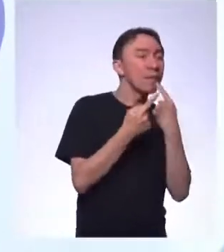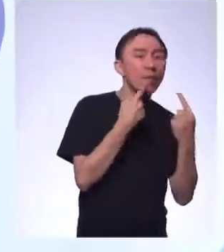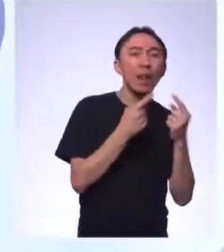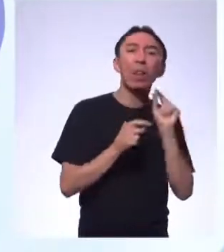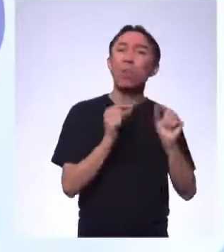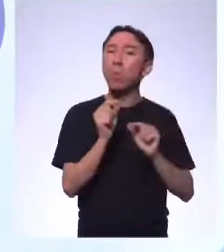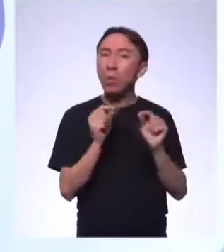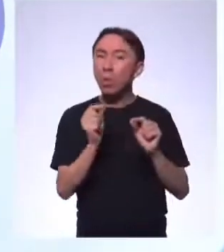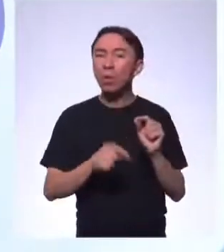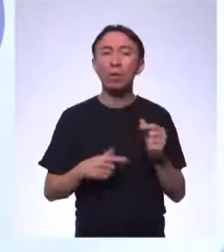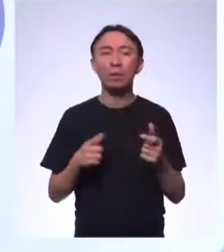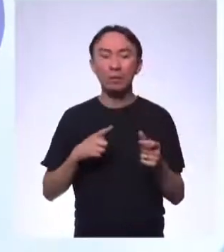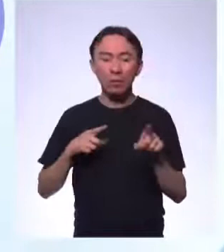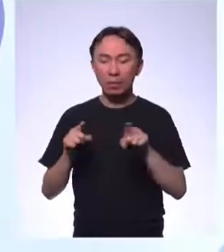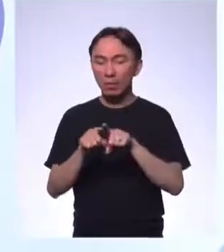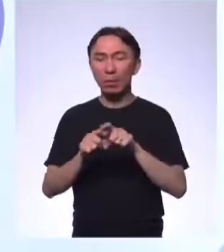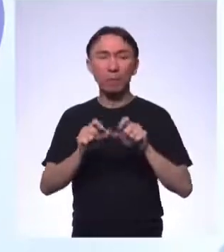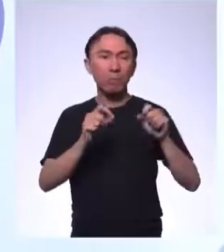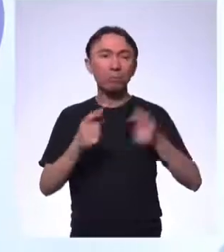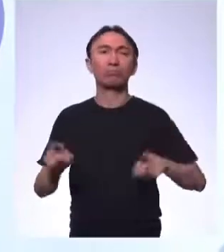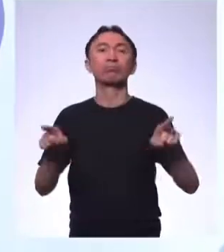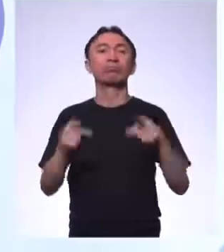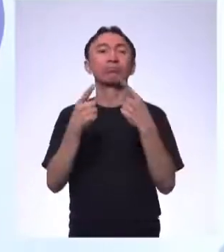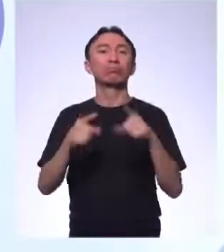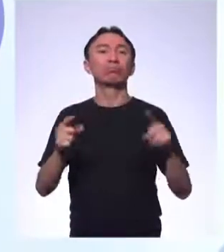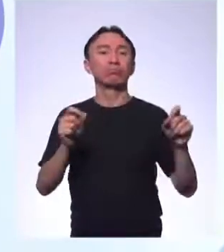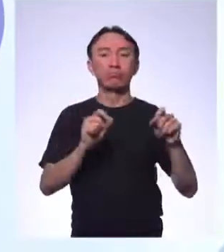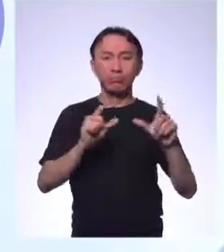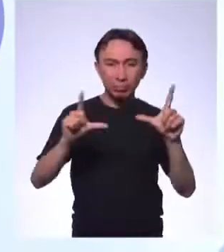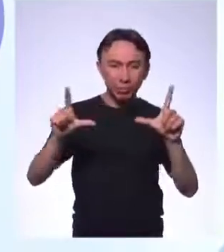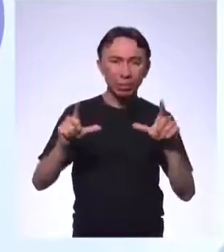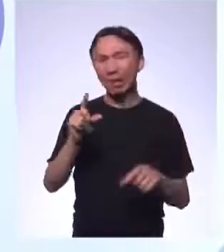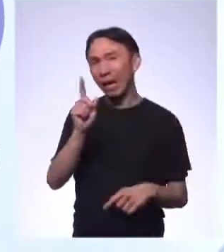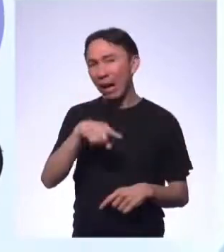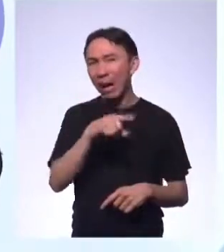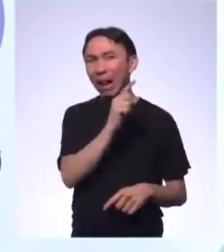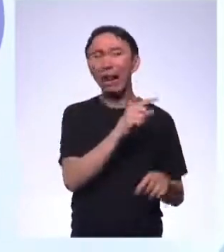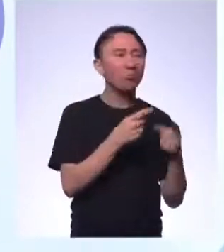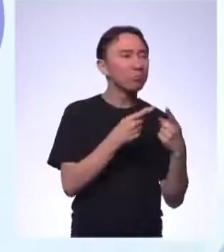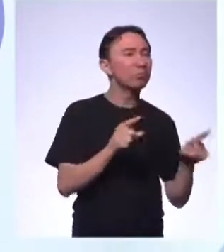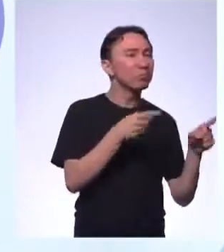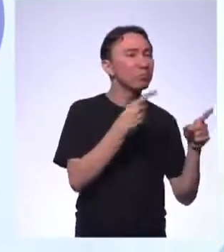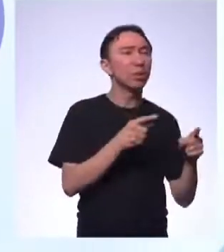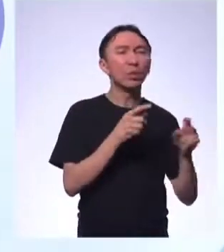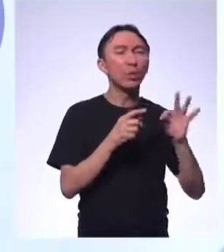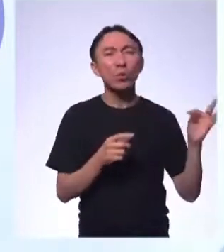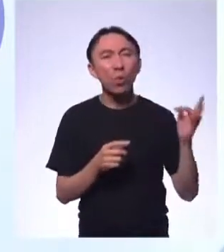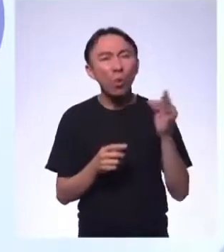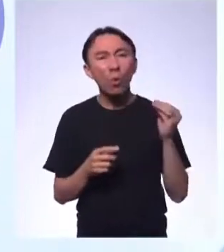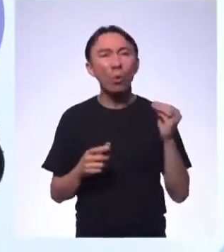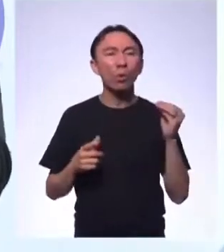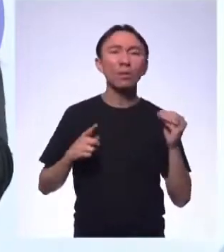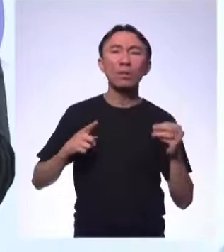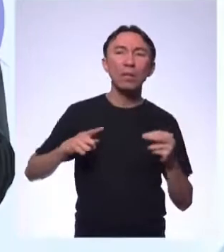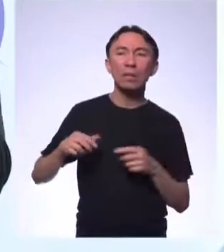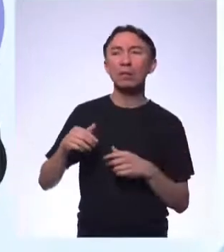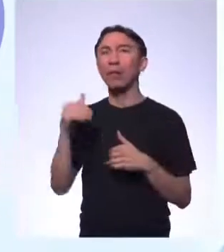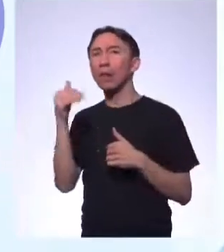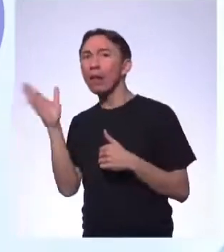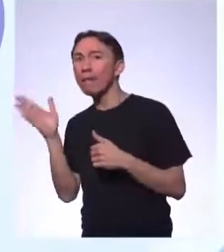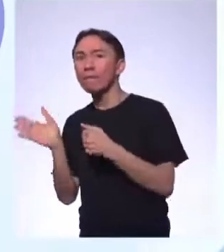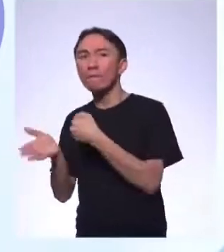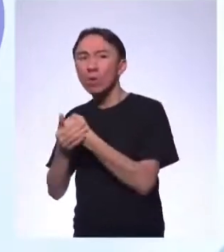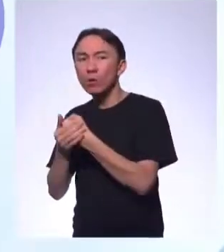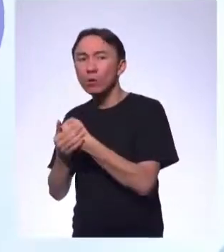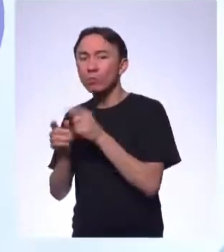a música que vai incidir ali, né? E quem vai cantar? São todos os personagens que estão em cena? Vai aparecer personagens que estão nos bastidores,